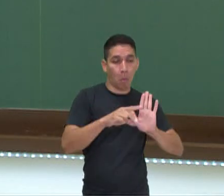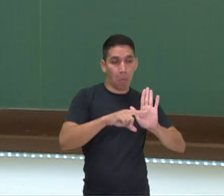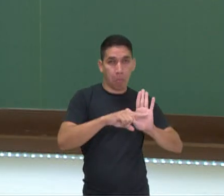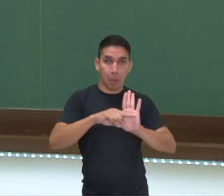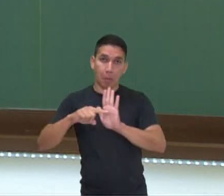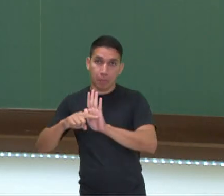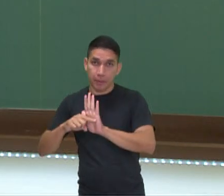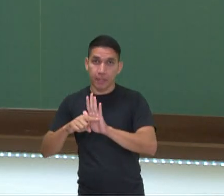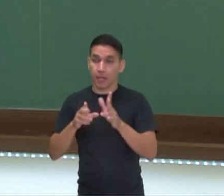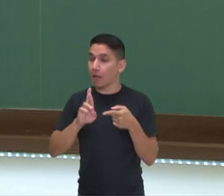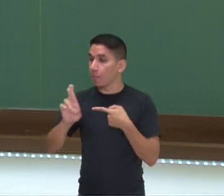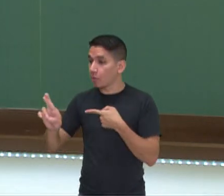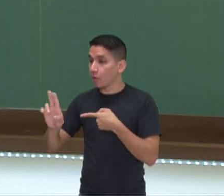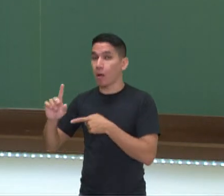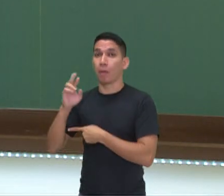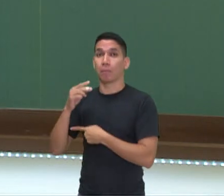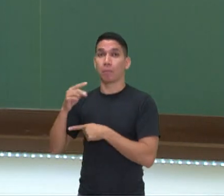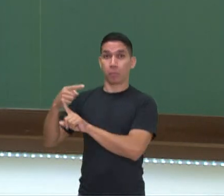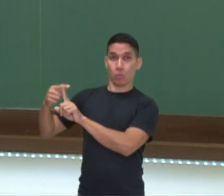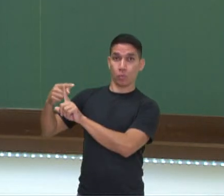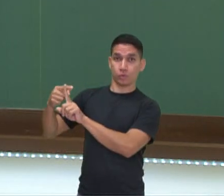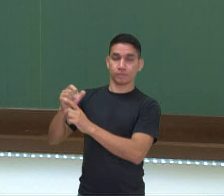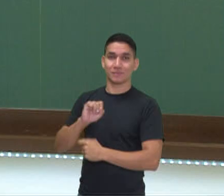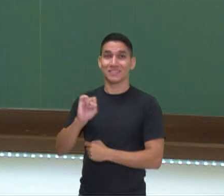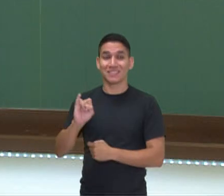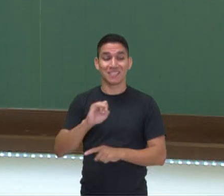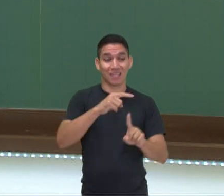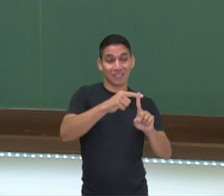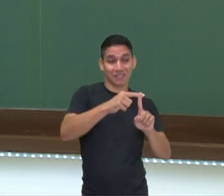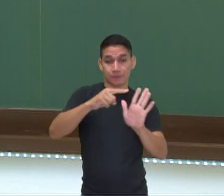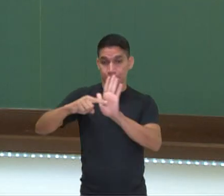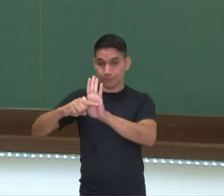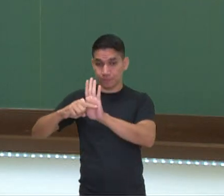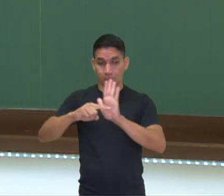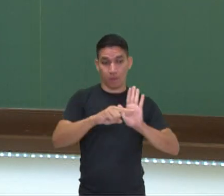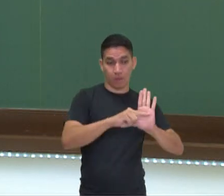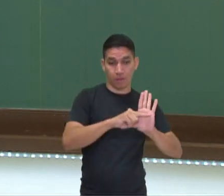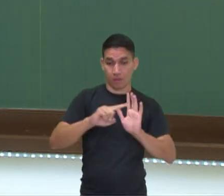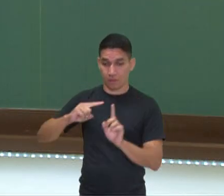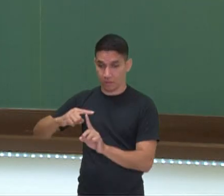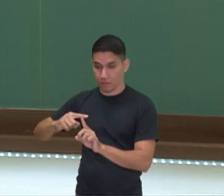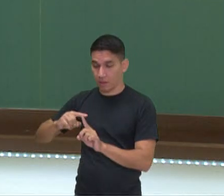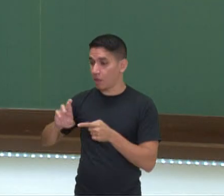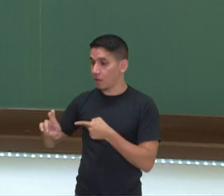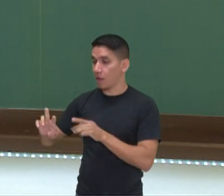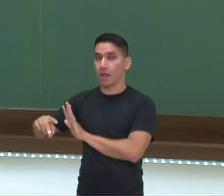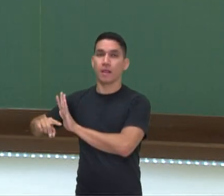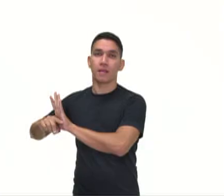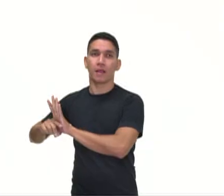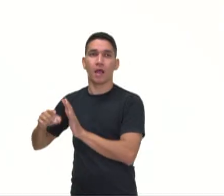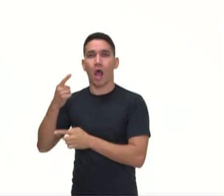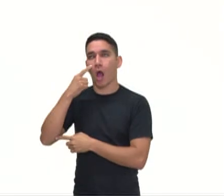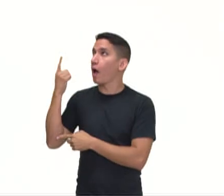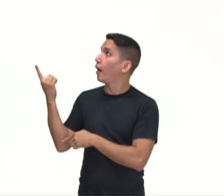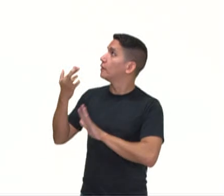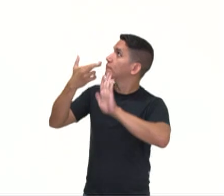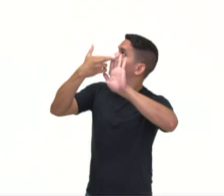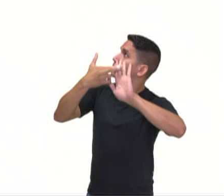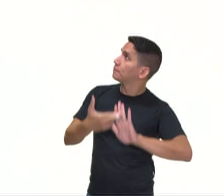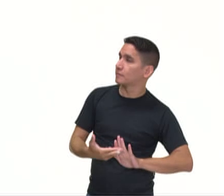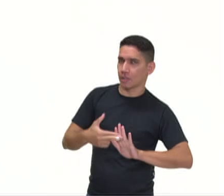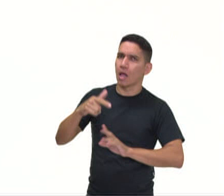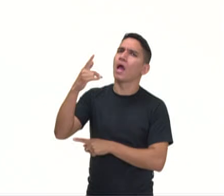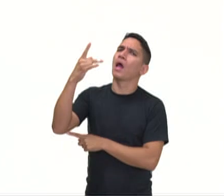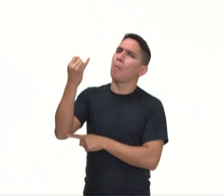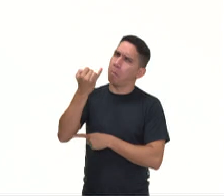valores com sinais diferentes o nosso resultado ele fica negativo Então olha lá regrinha é